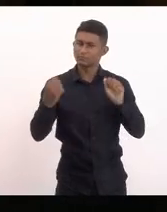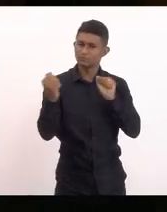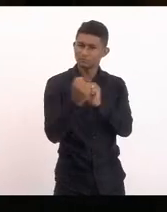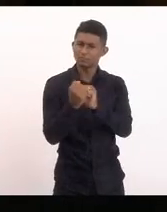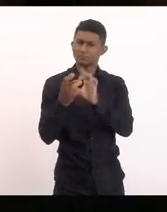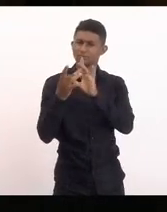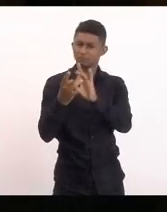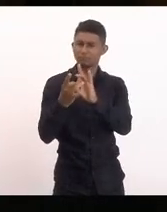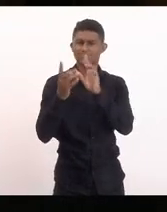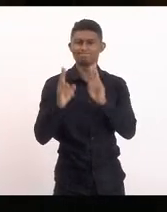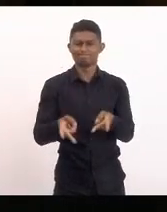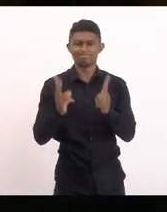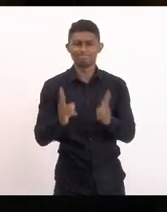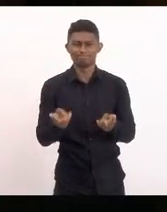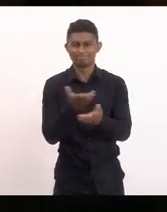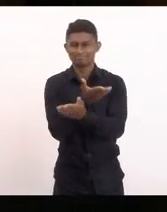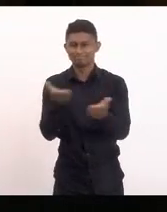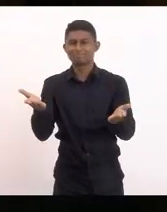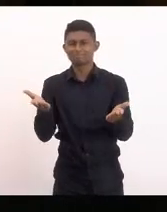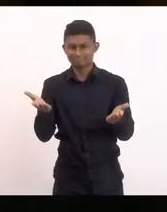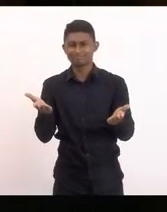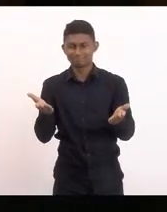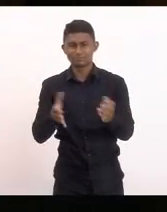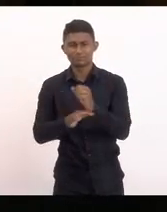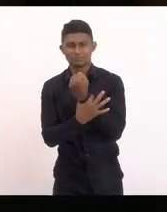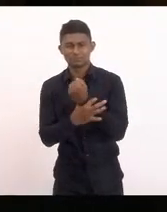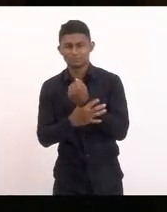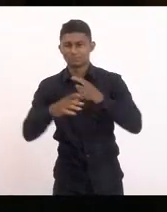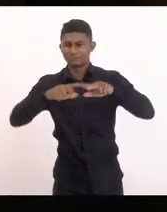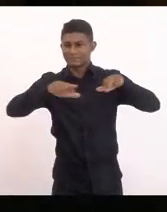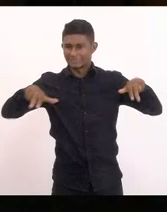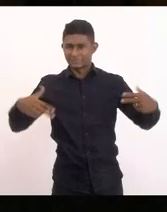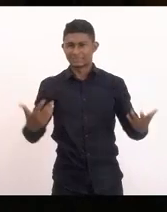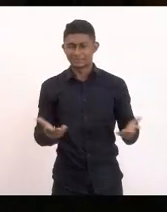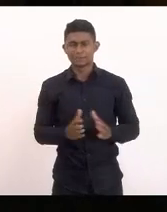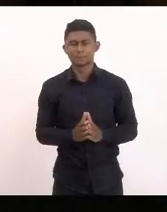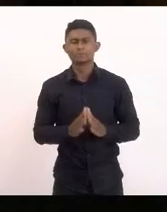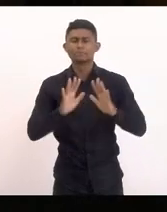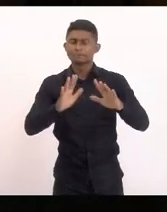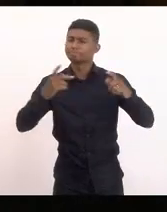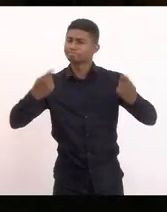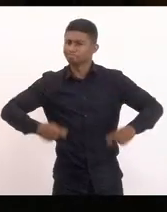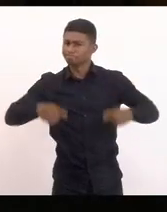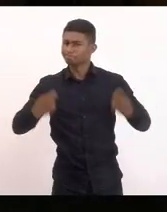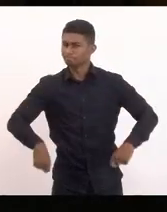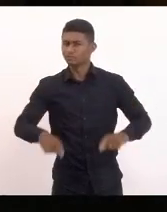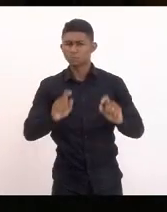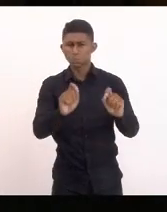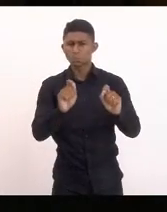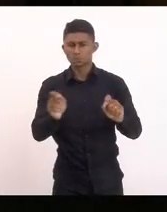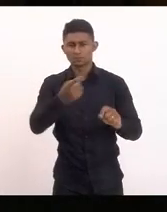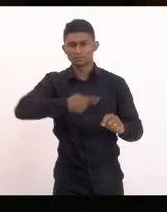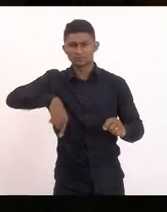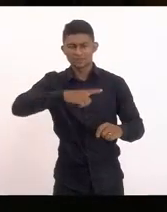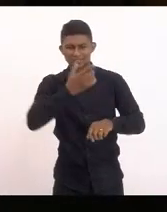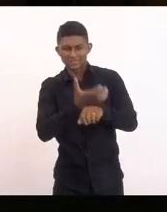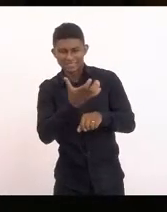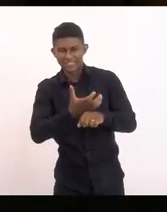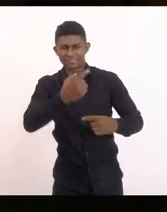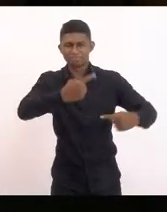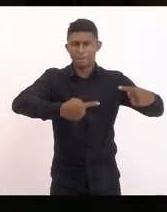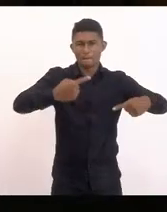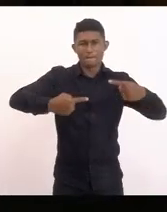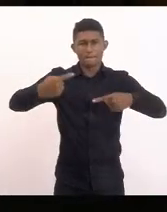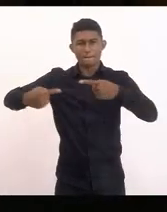ao lado. Não obstante, senhor presidente, é preciso que tecnicamente a gente discuta a matéria